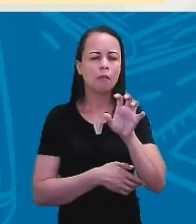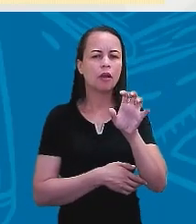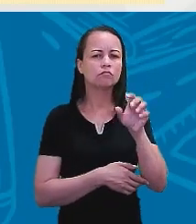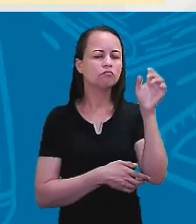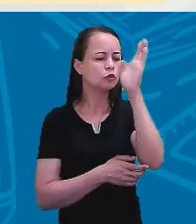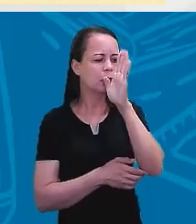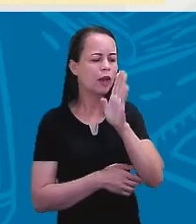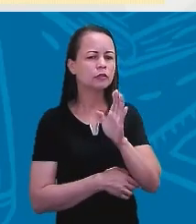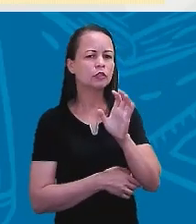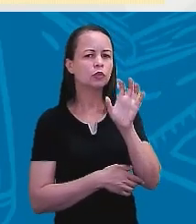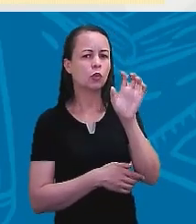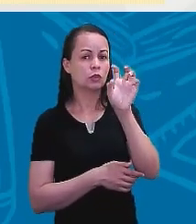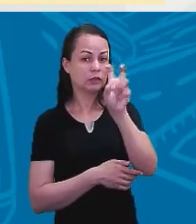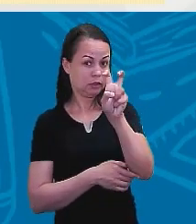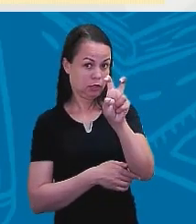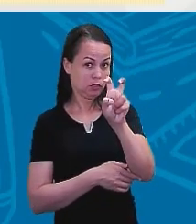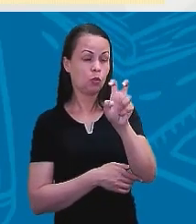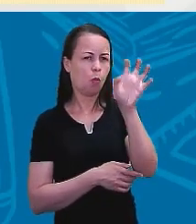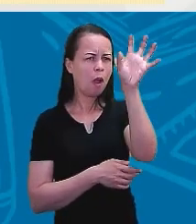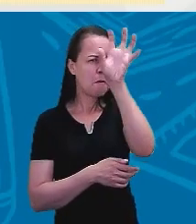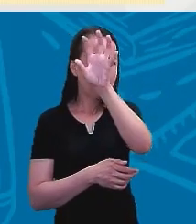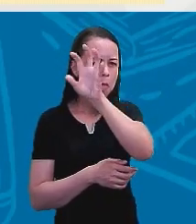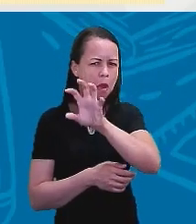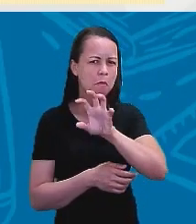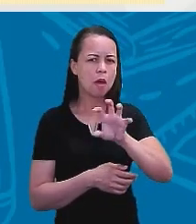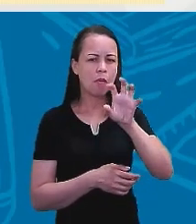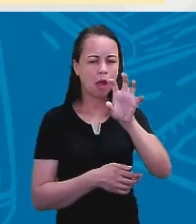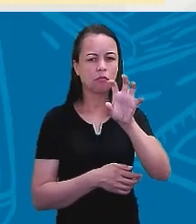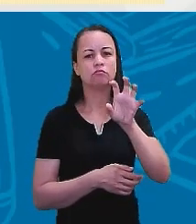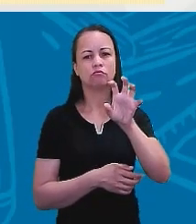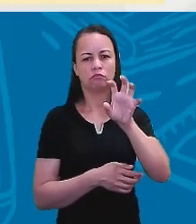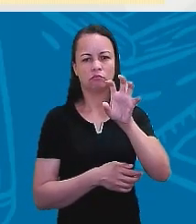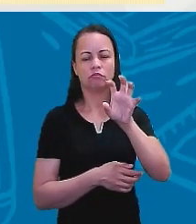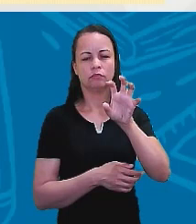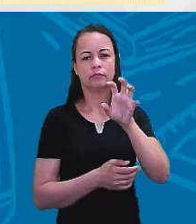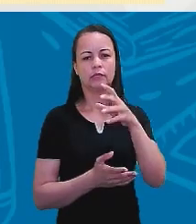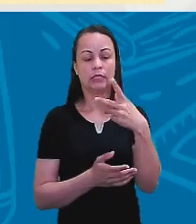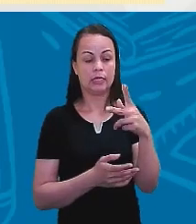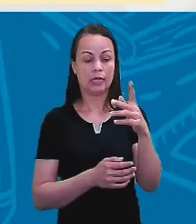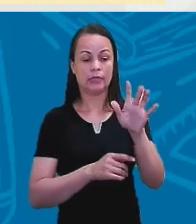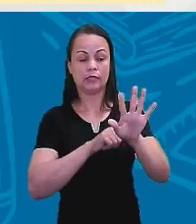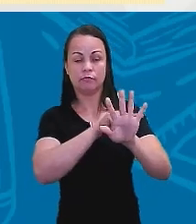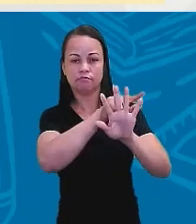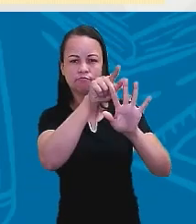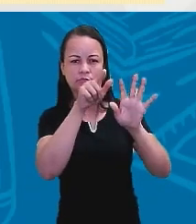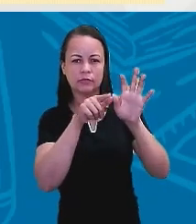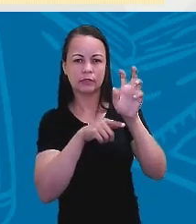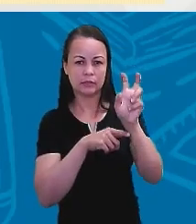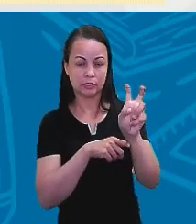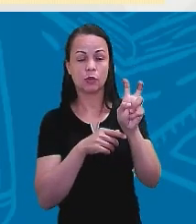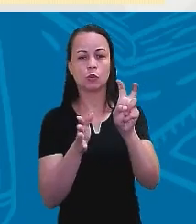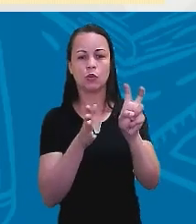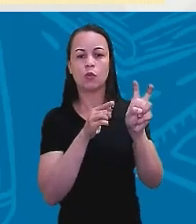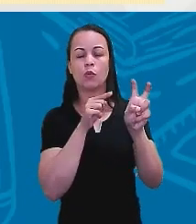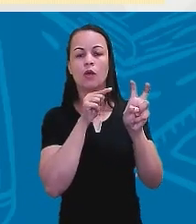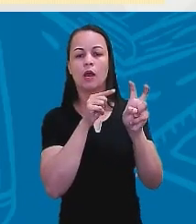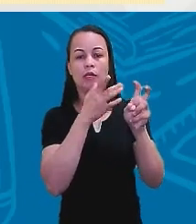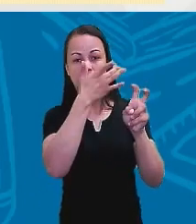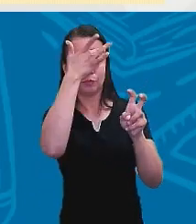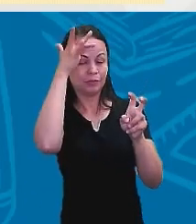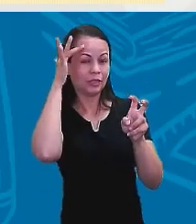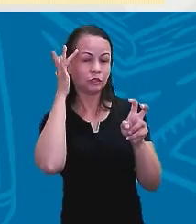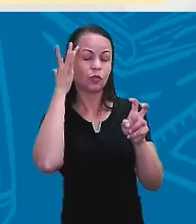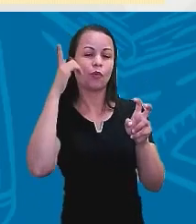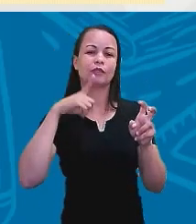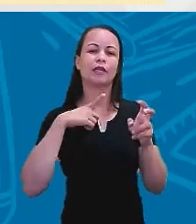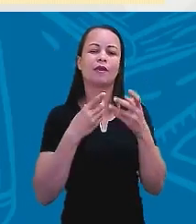o Brasil é composto por 5 regiões, não é isso? Nessas 5 regiões, as pessoas têm